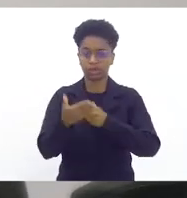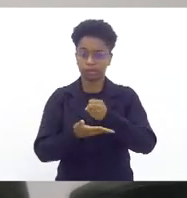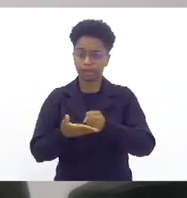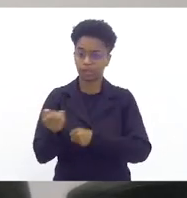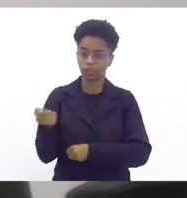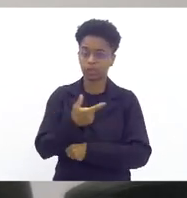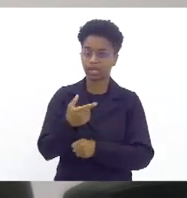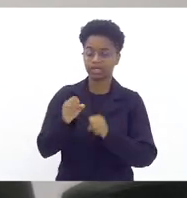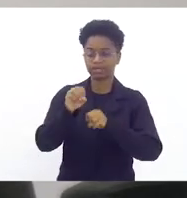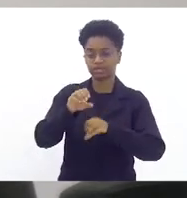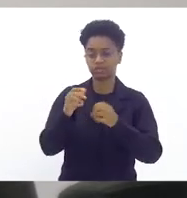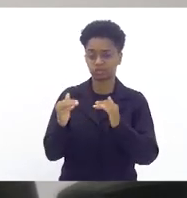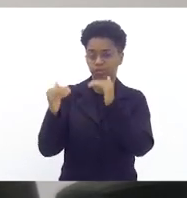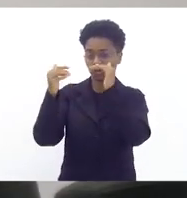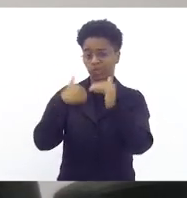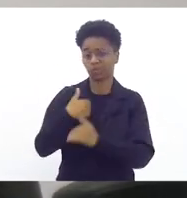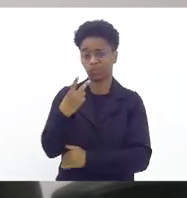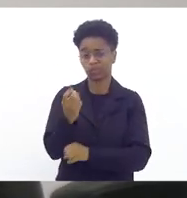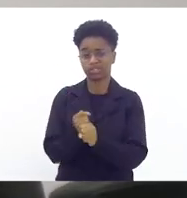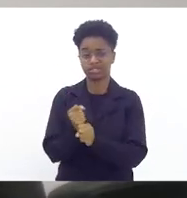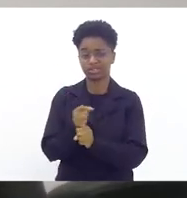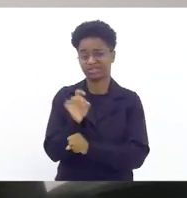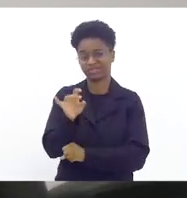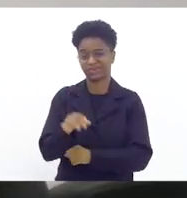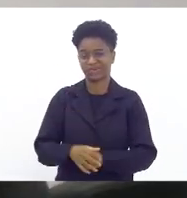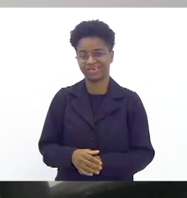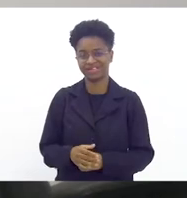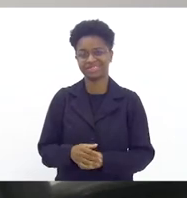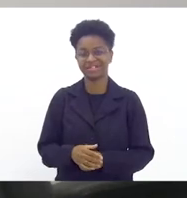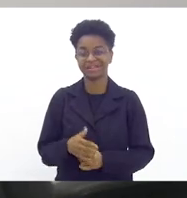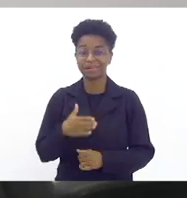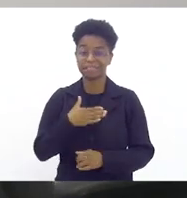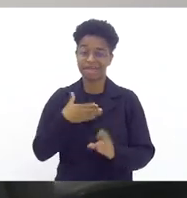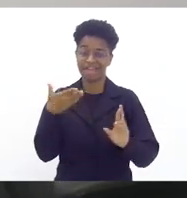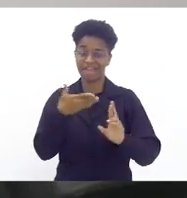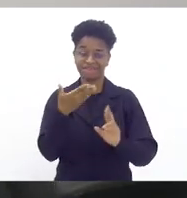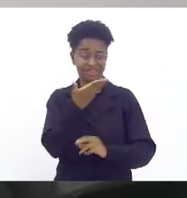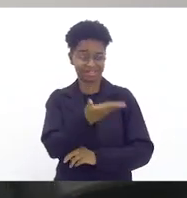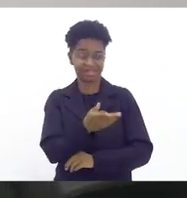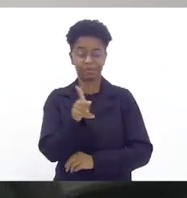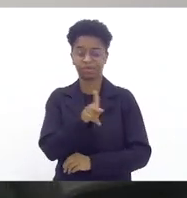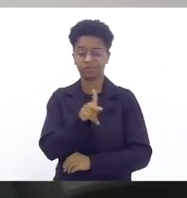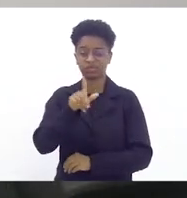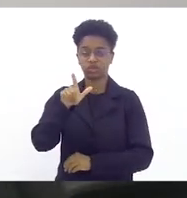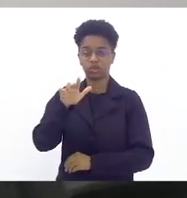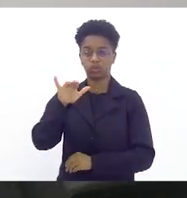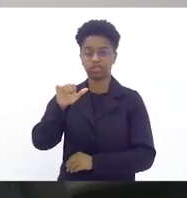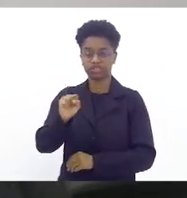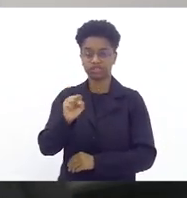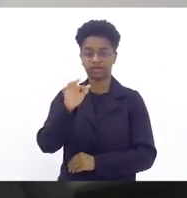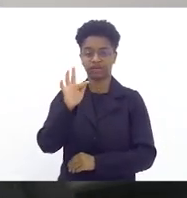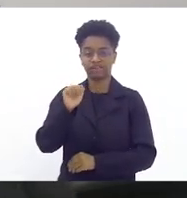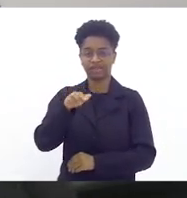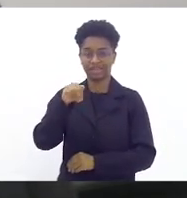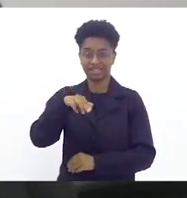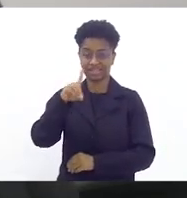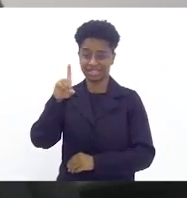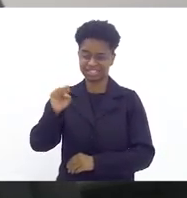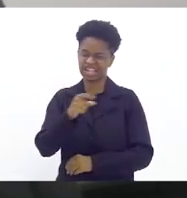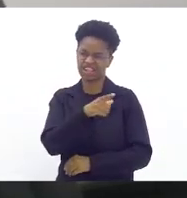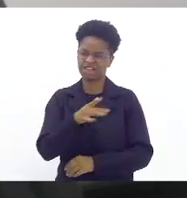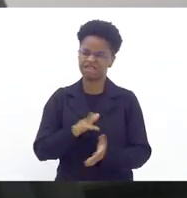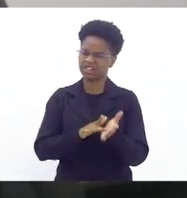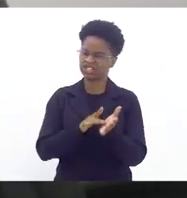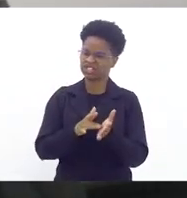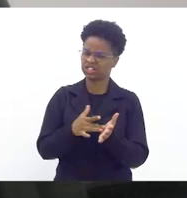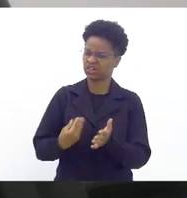superior, que eu tenho dois anos. Sou companheira da minha referência, que é o professor Luiz Fernandes Oliveira, que está ali fingindo que não está existindo,